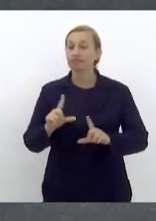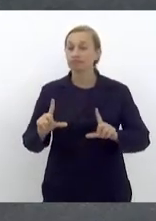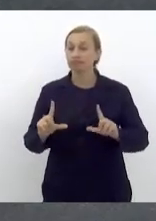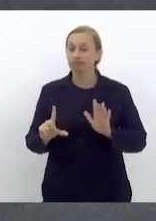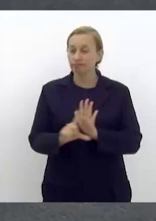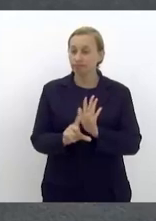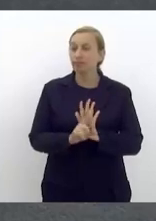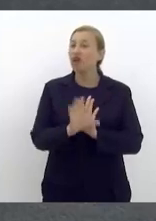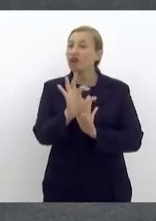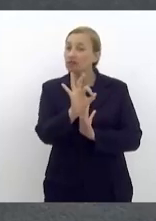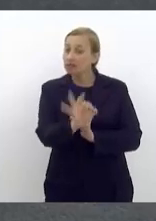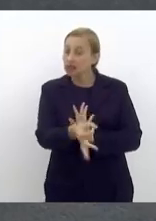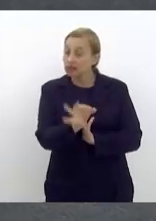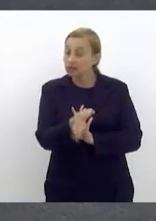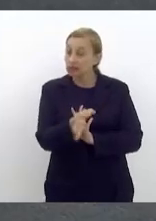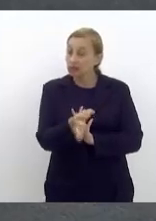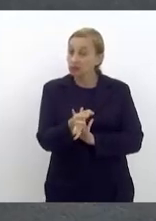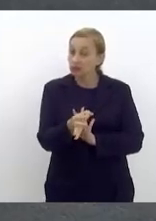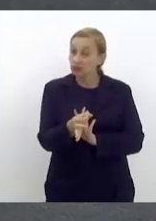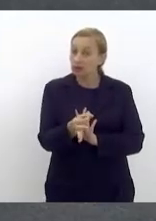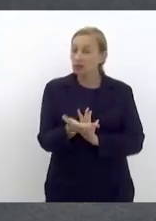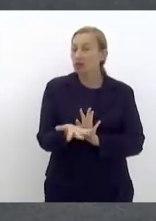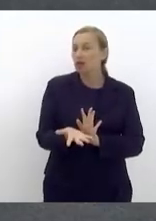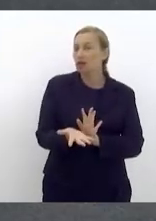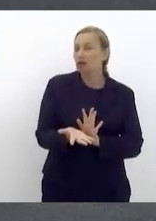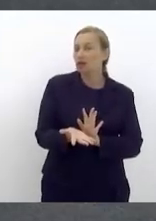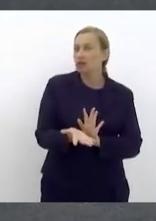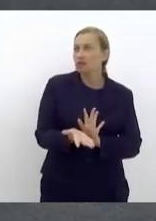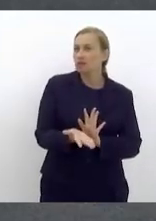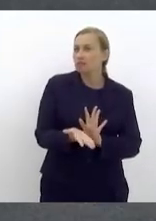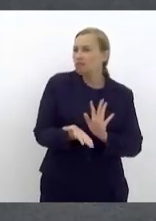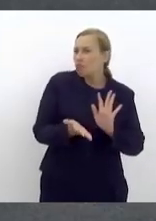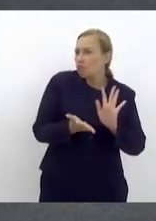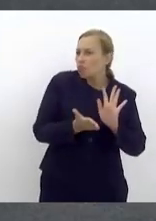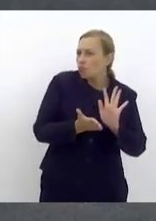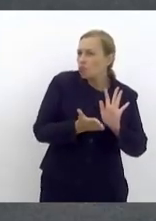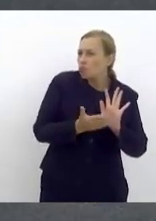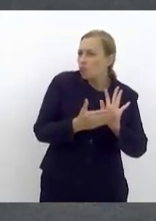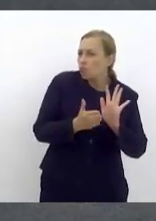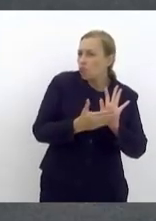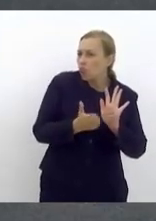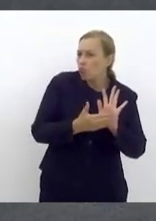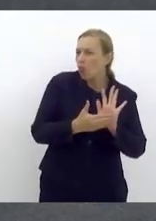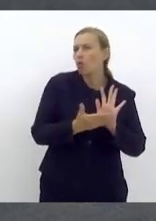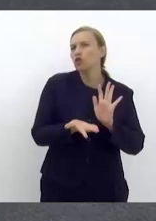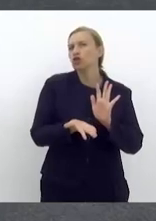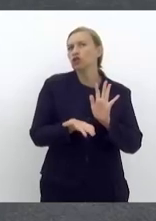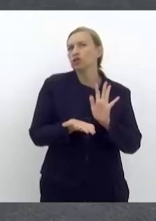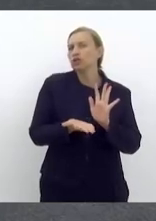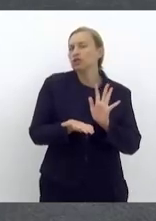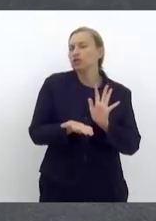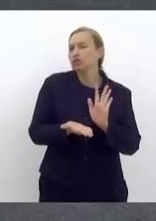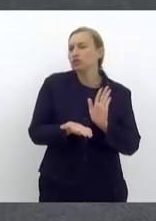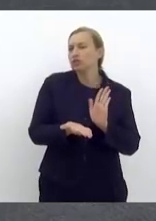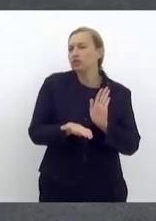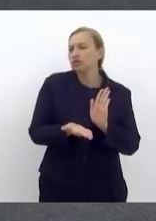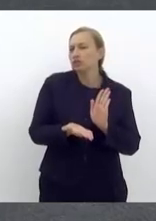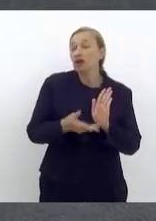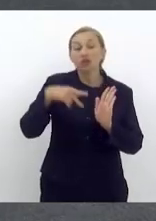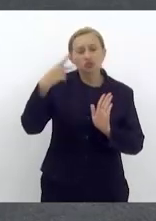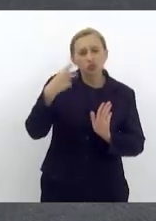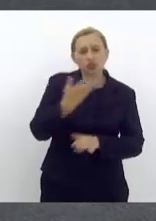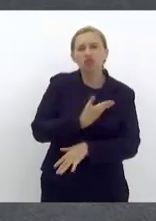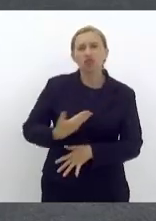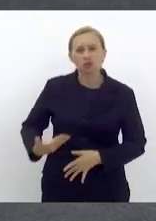tem justamente essa propositura de ter, fazer com que as